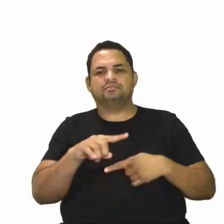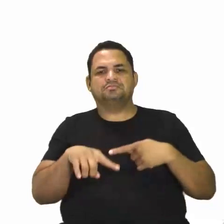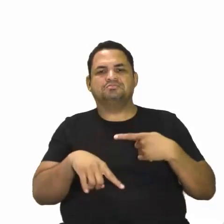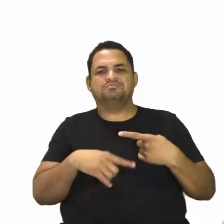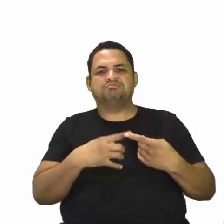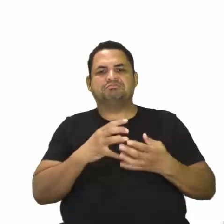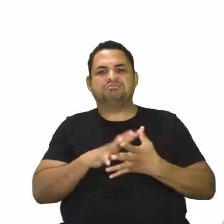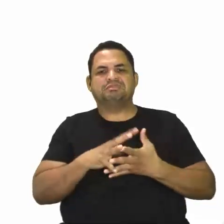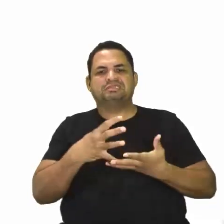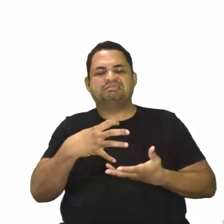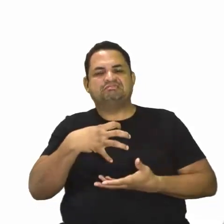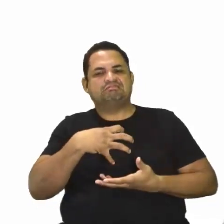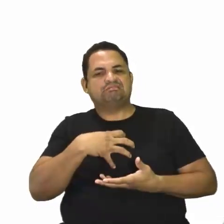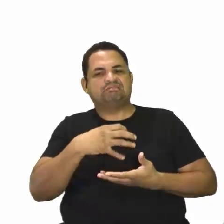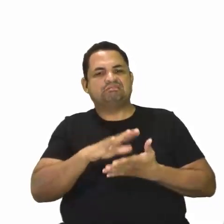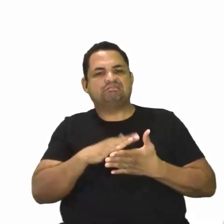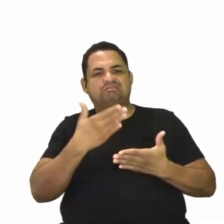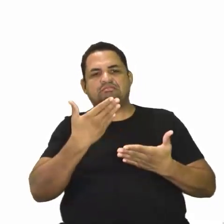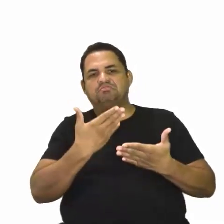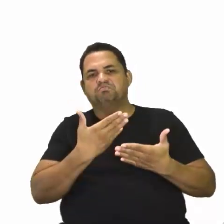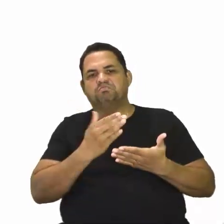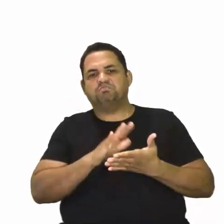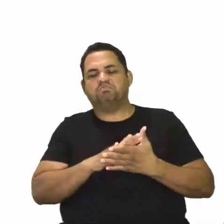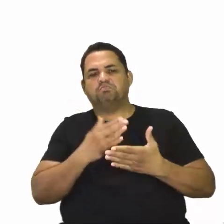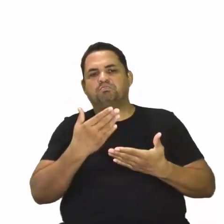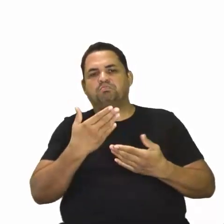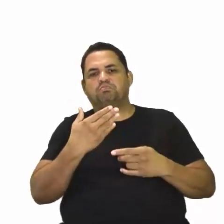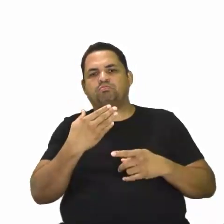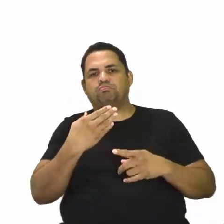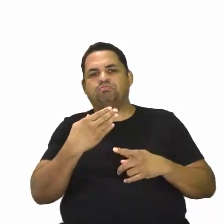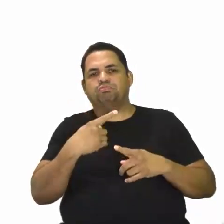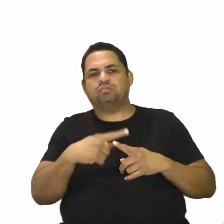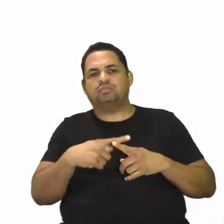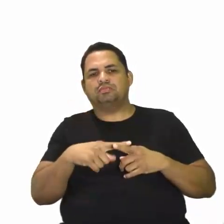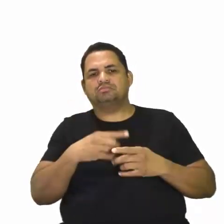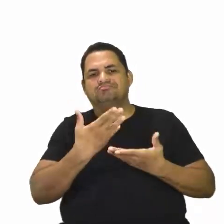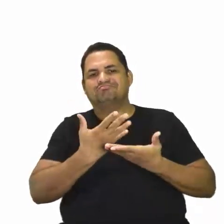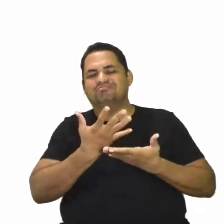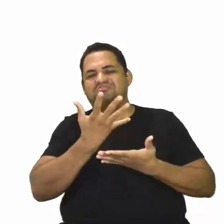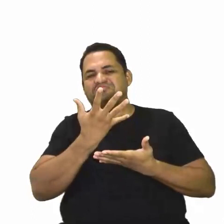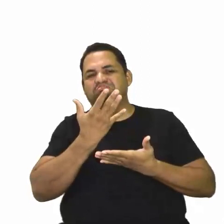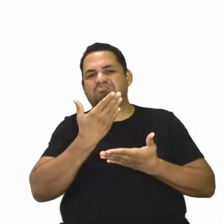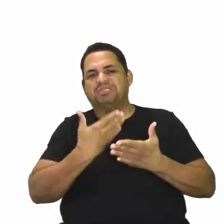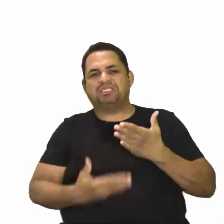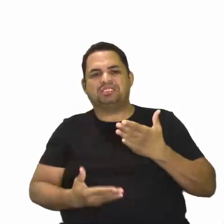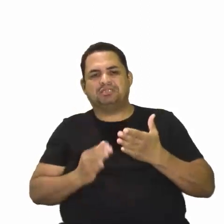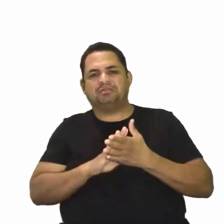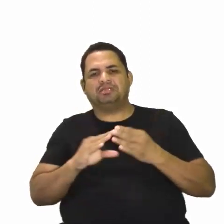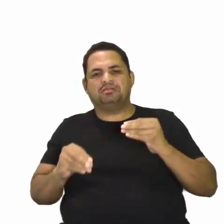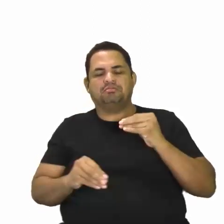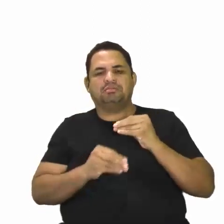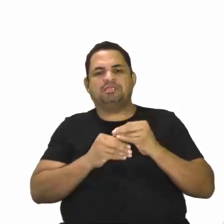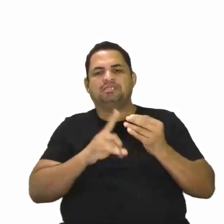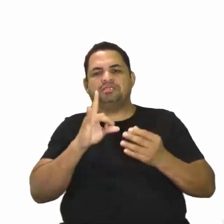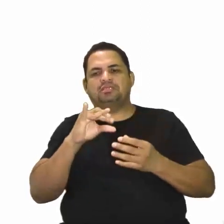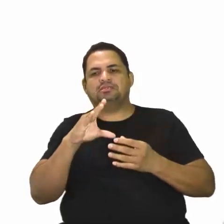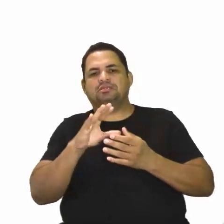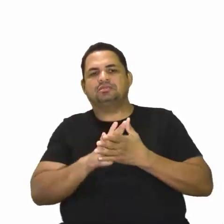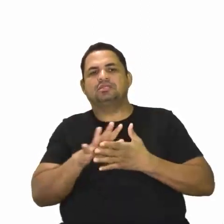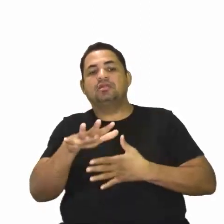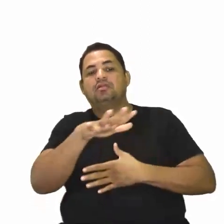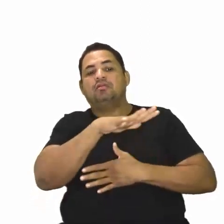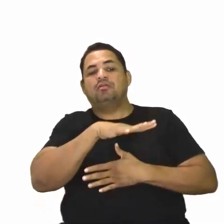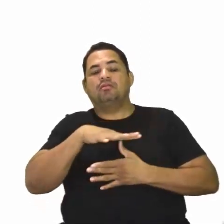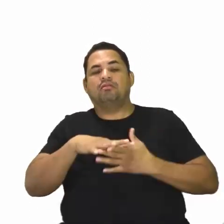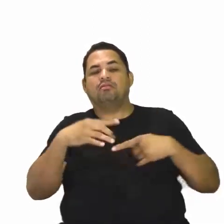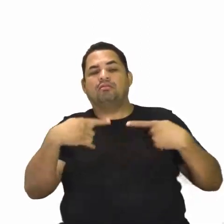Após uma enorme frustração causada por indeferimento da emenda Dante de Oliveira, o cenário político